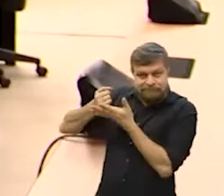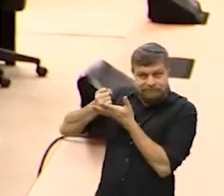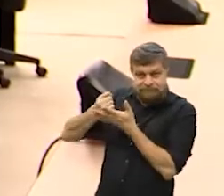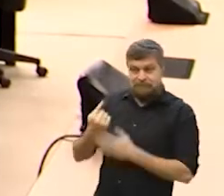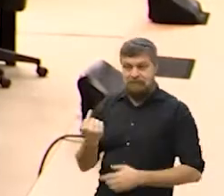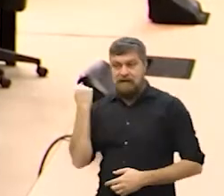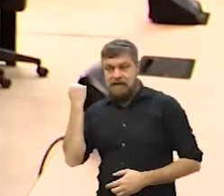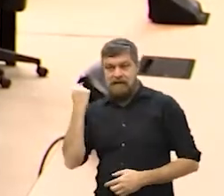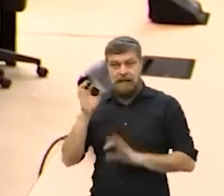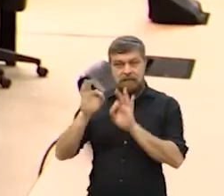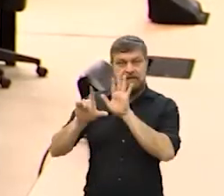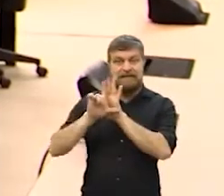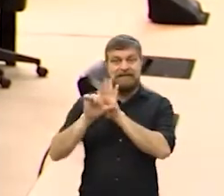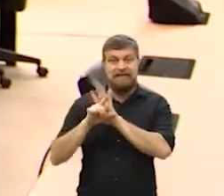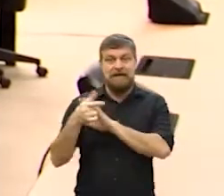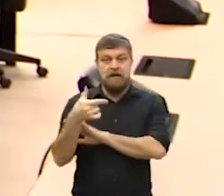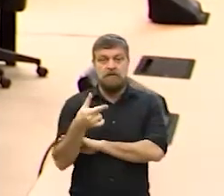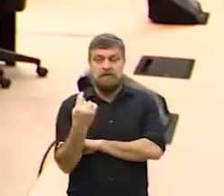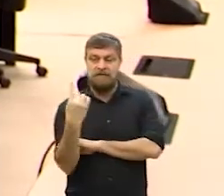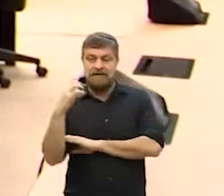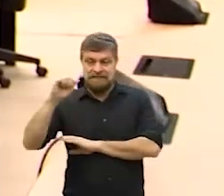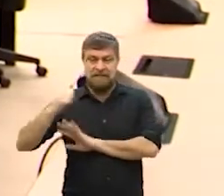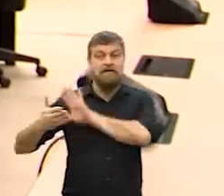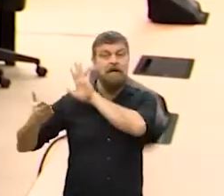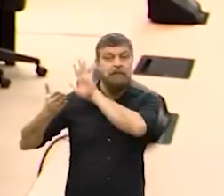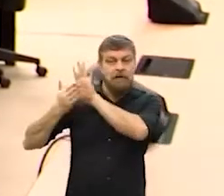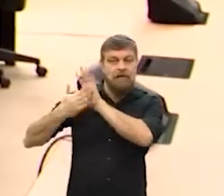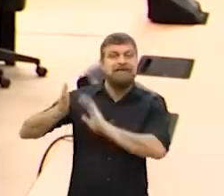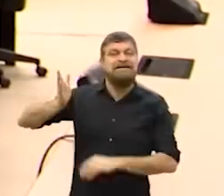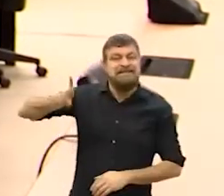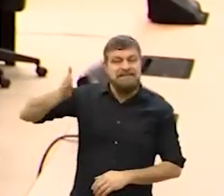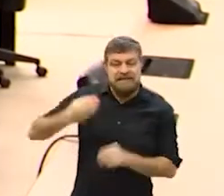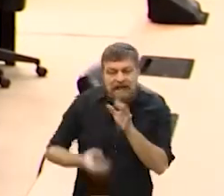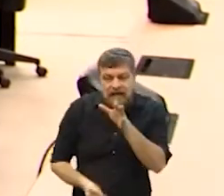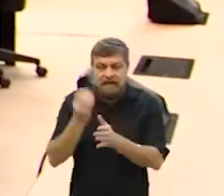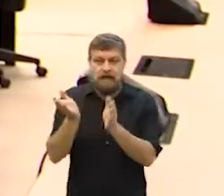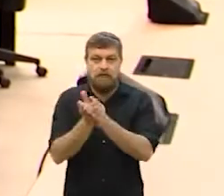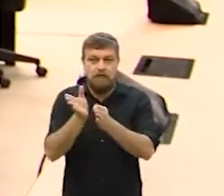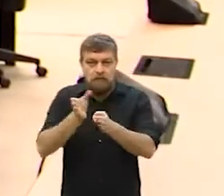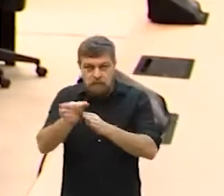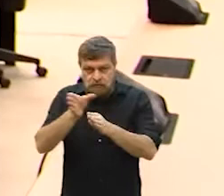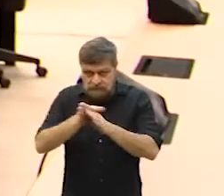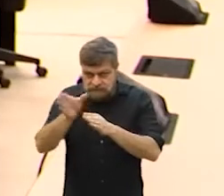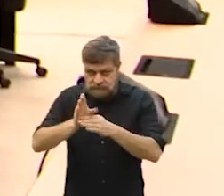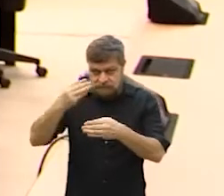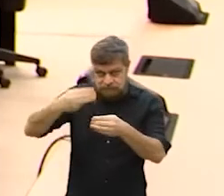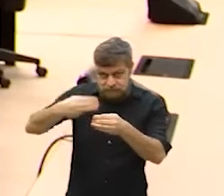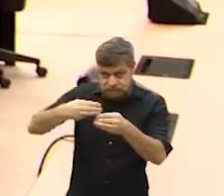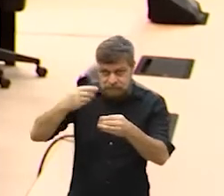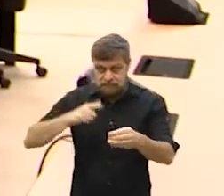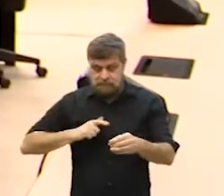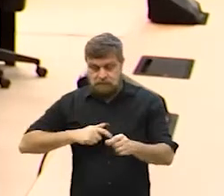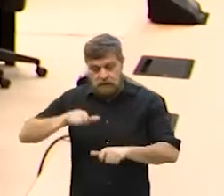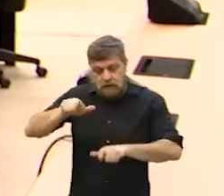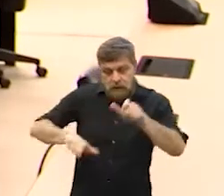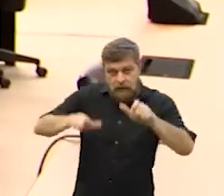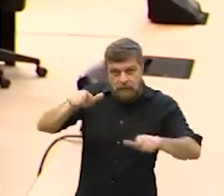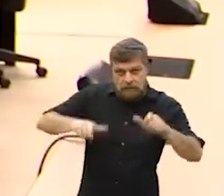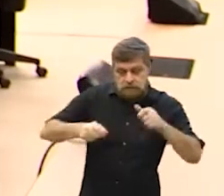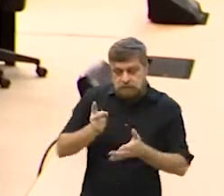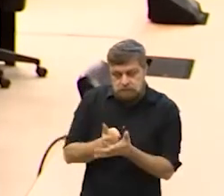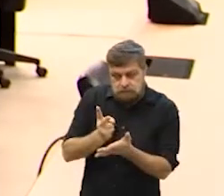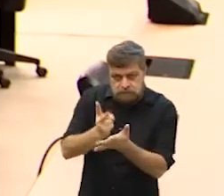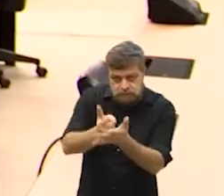resgatando um projeto de lei de 2019 que já propõe a criação desse conselho pensado para ser